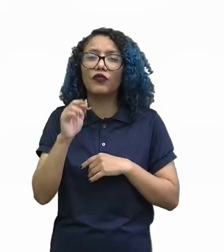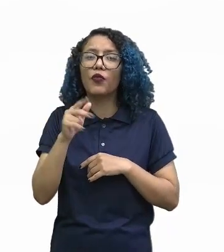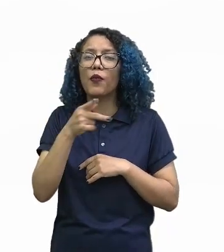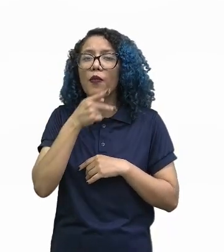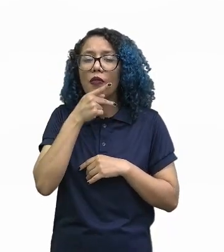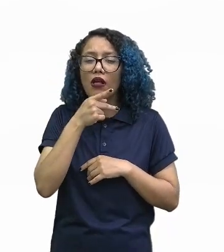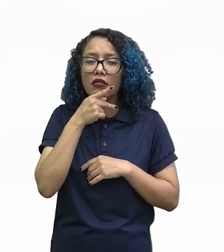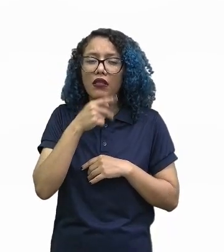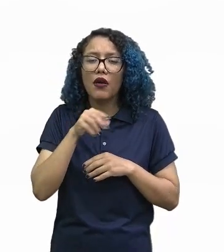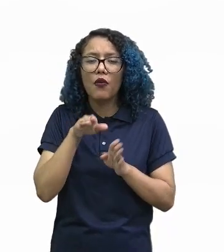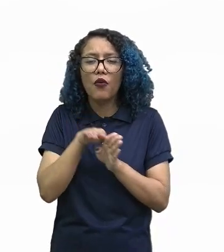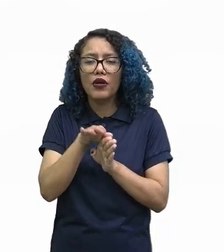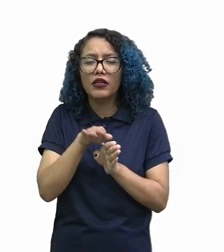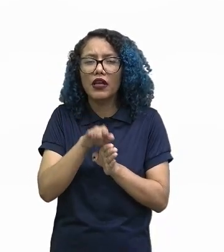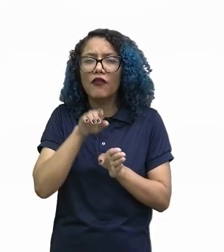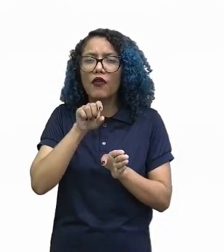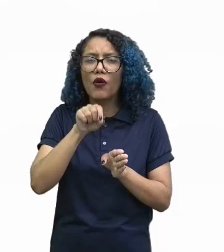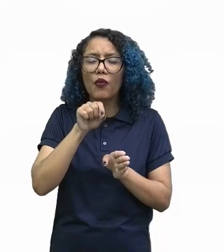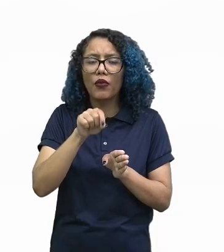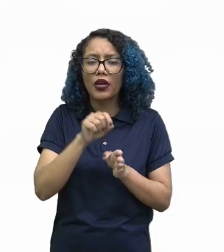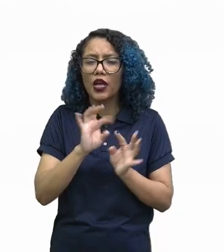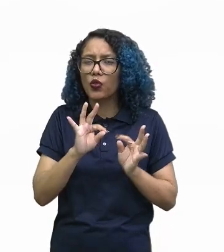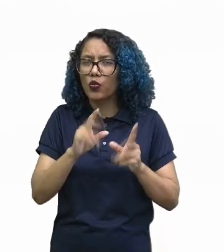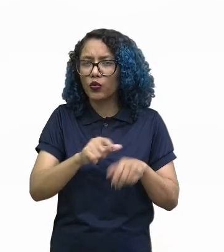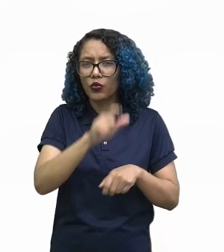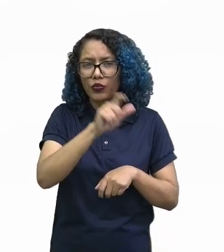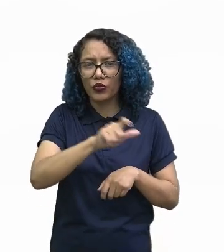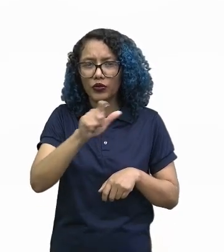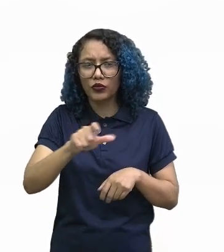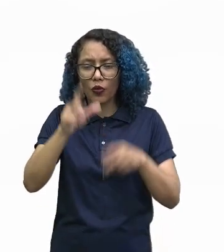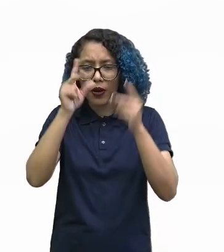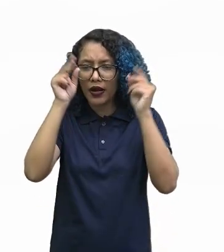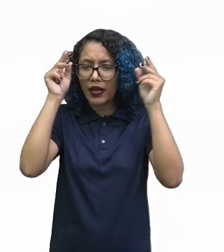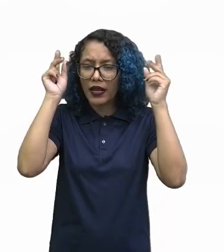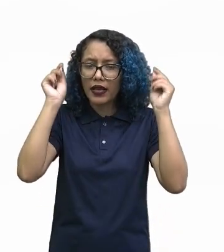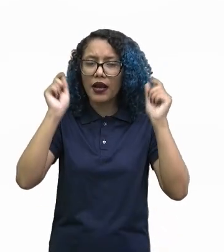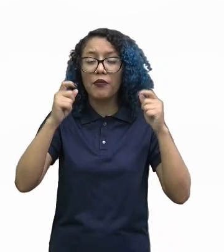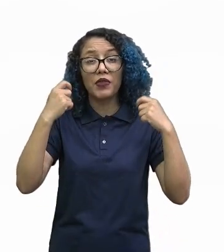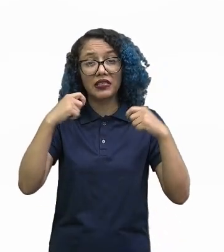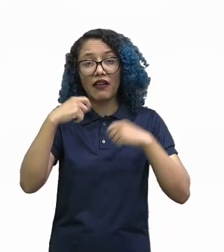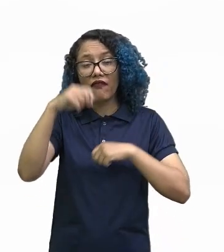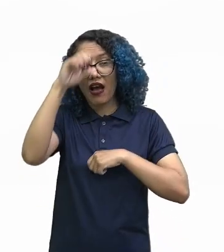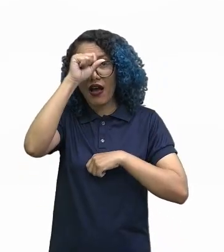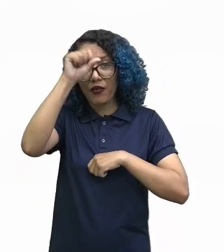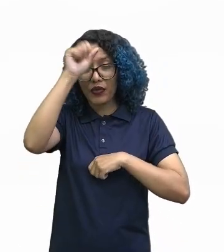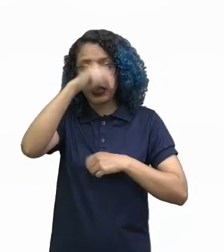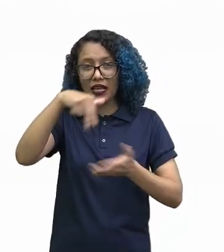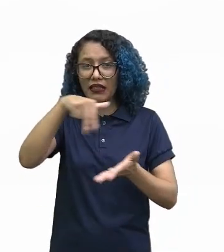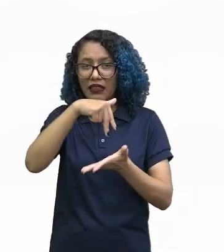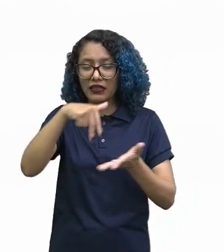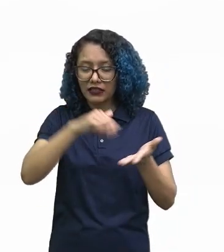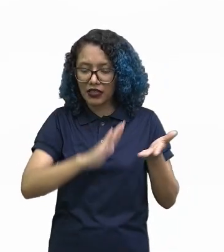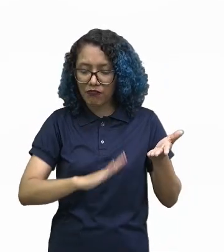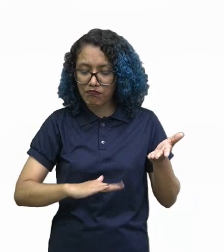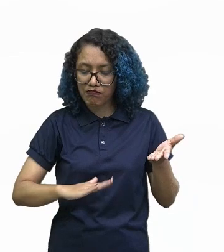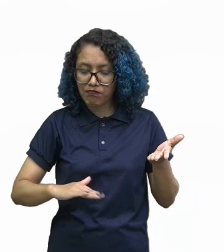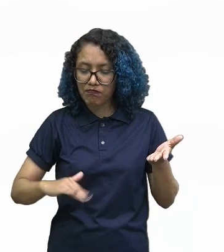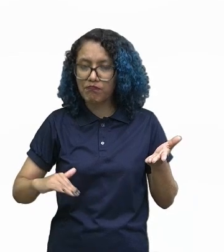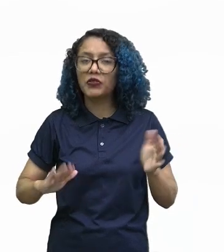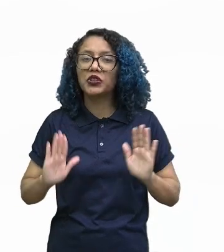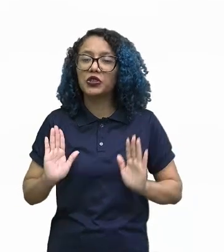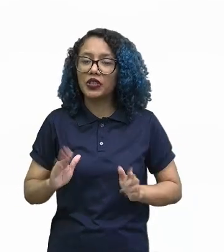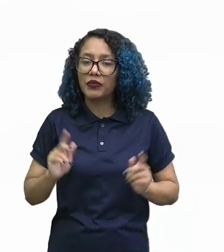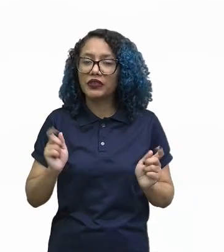Platão aconselhava que todos os cidadãos gregos aprendessem a dançar desde criança para desenvolver